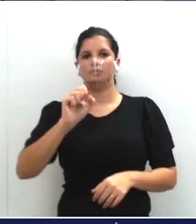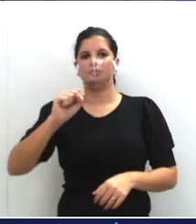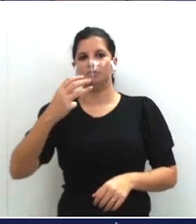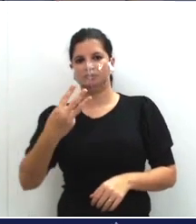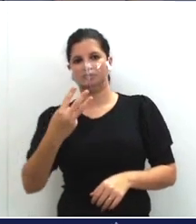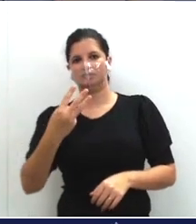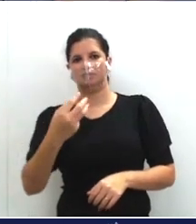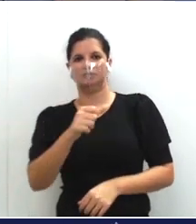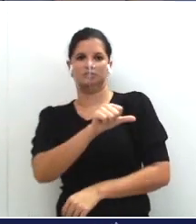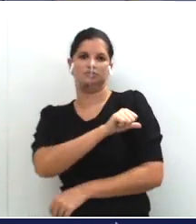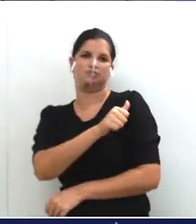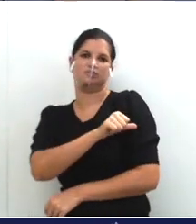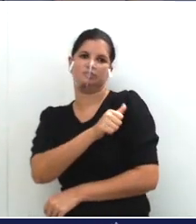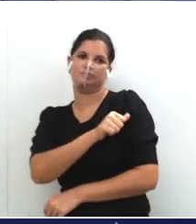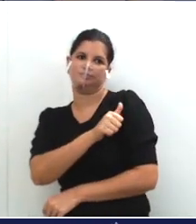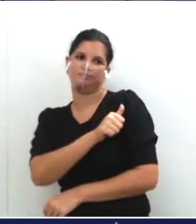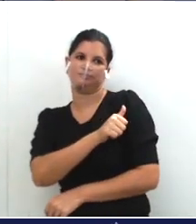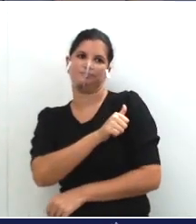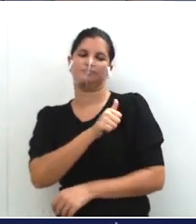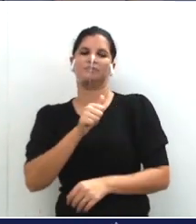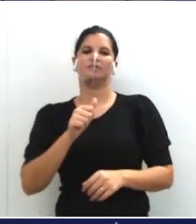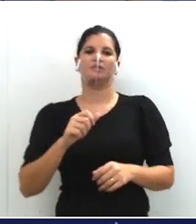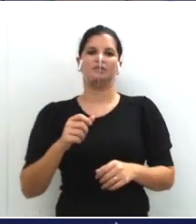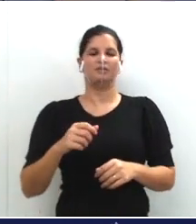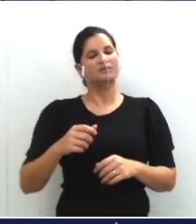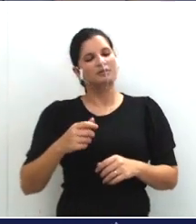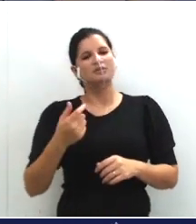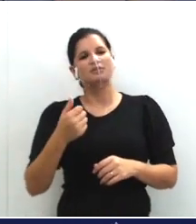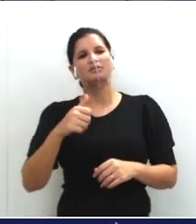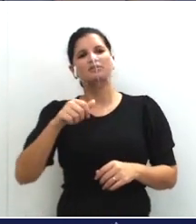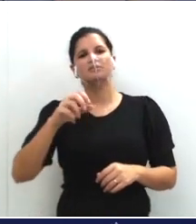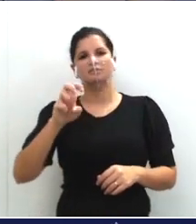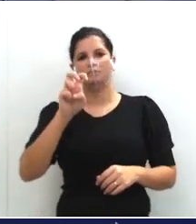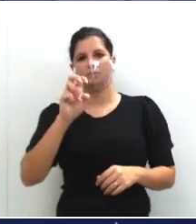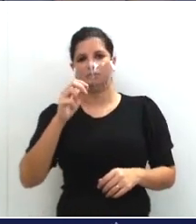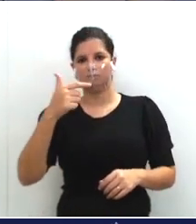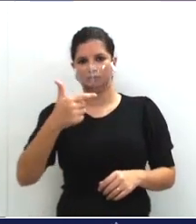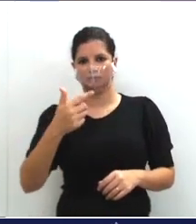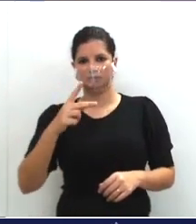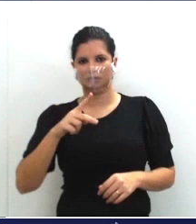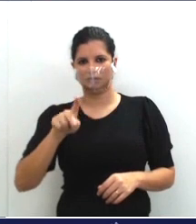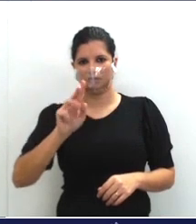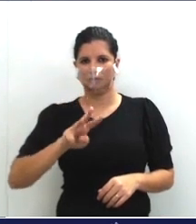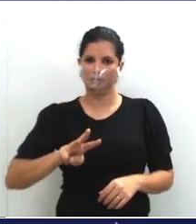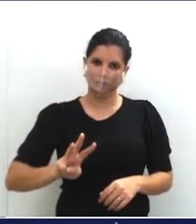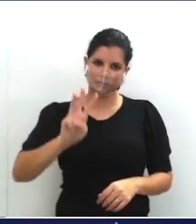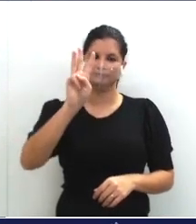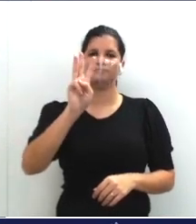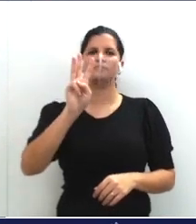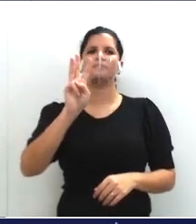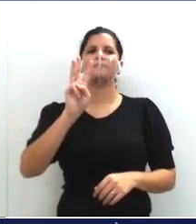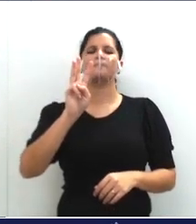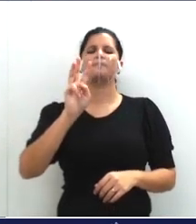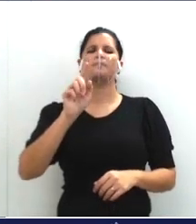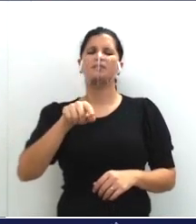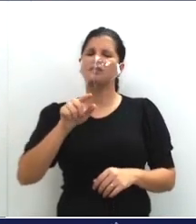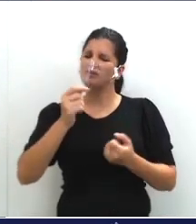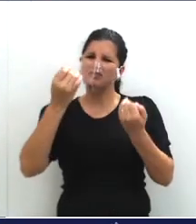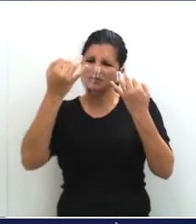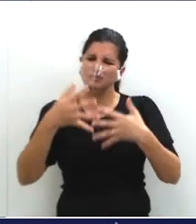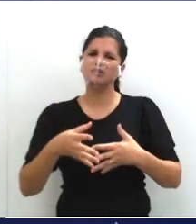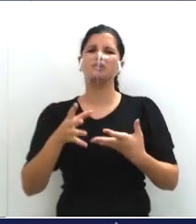1883, em Campos, no Rio de Janeiro, com a potência de 52 kW. Então, quando se fala de